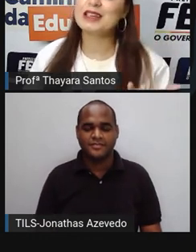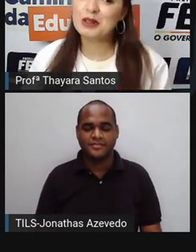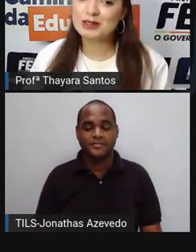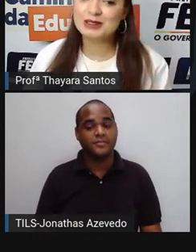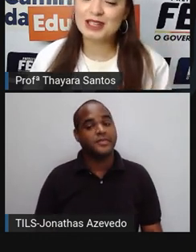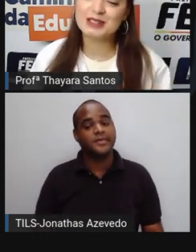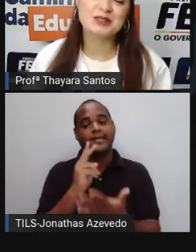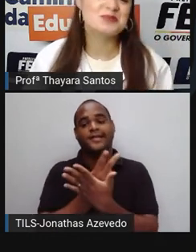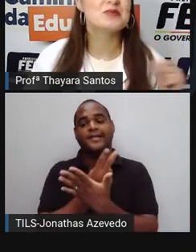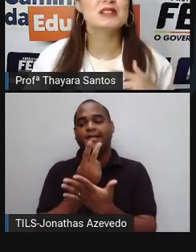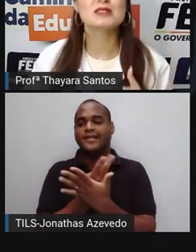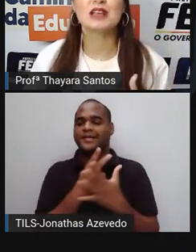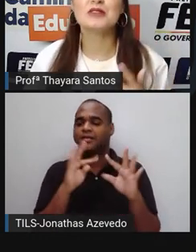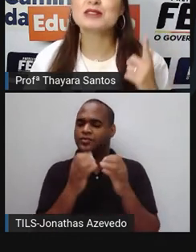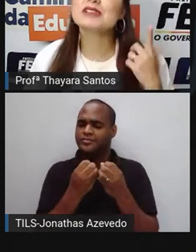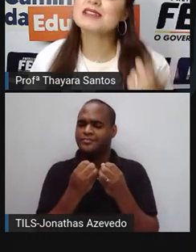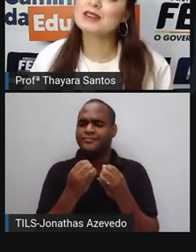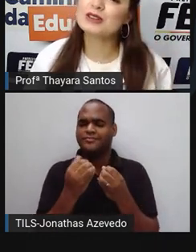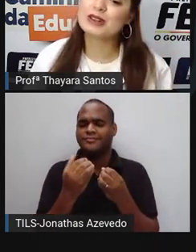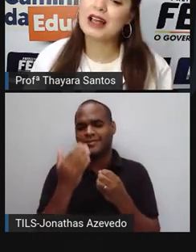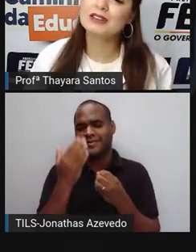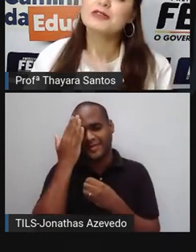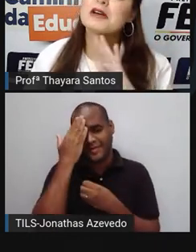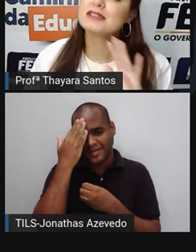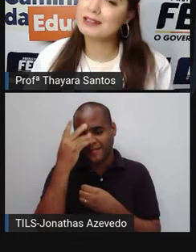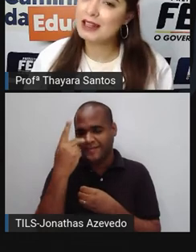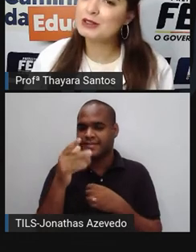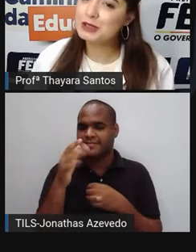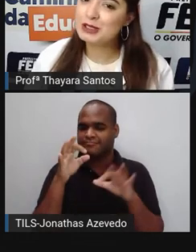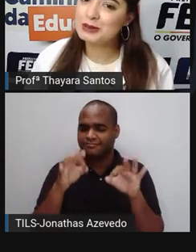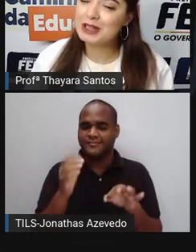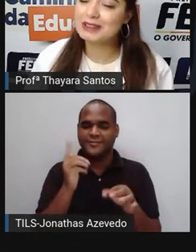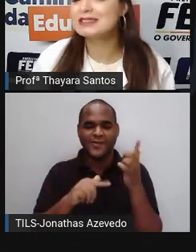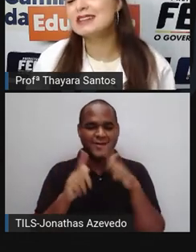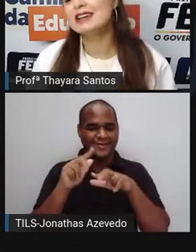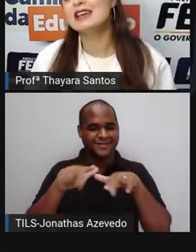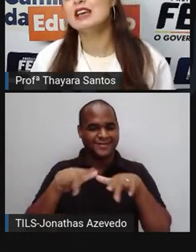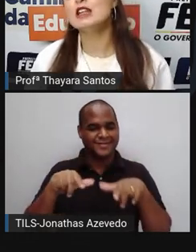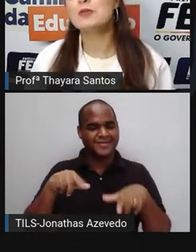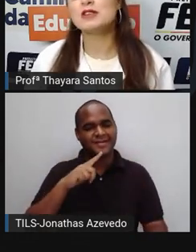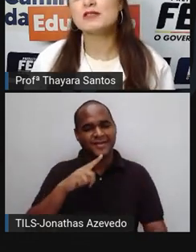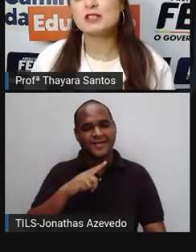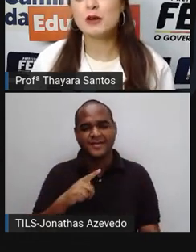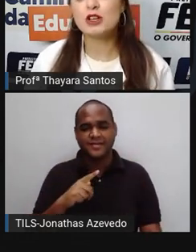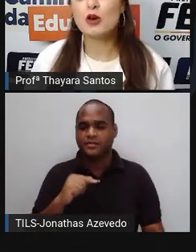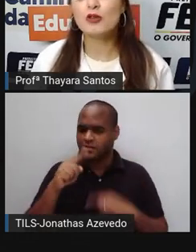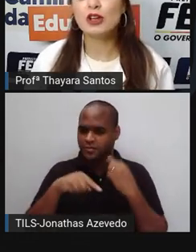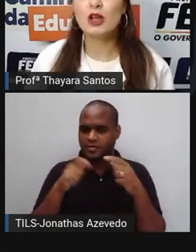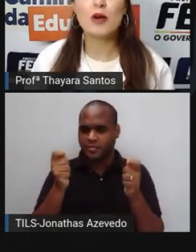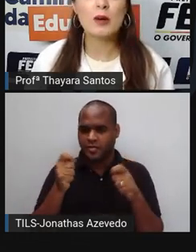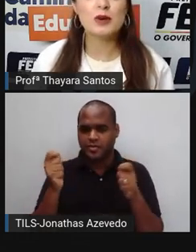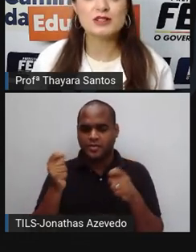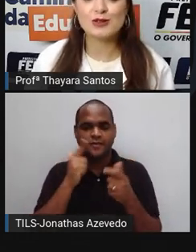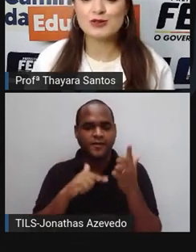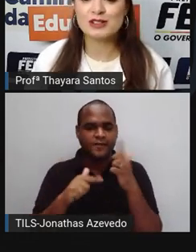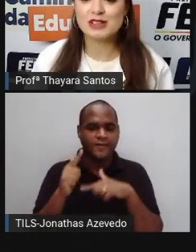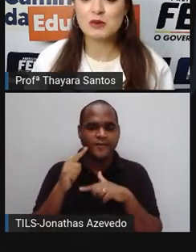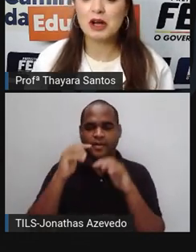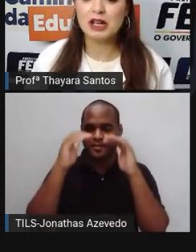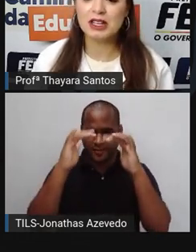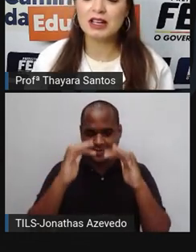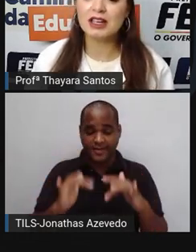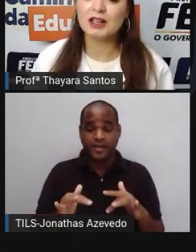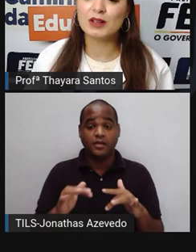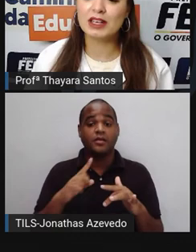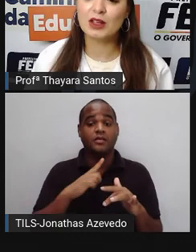eu errei todo gente mas eu sei que você sair do outro lado vão acertar tudinho né e depois vocês podem conferir Qual a posição